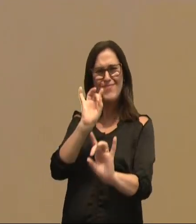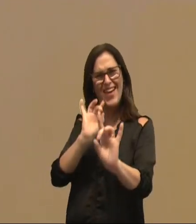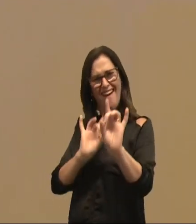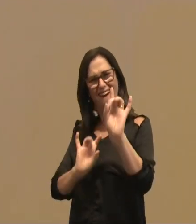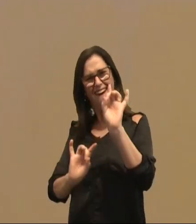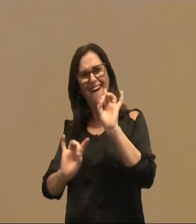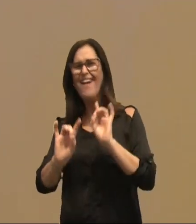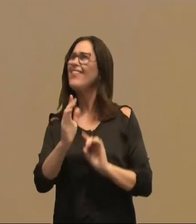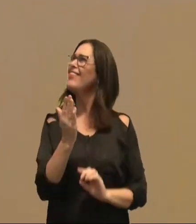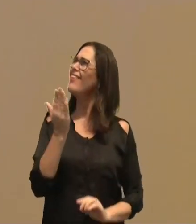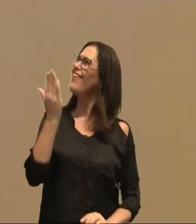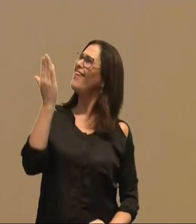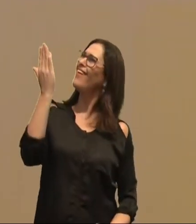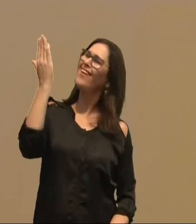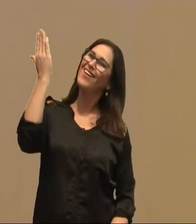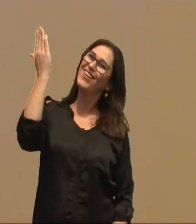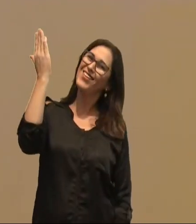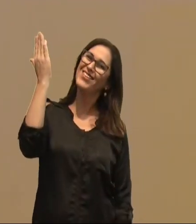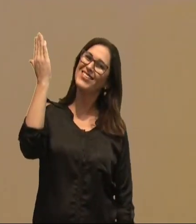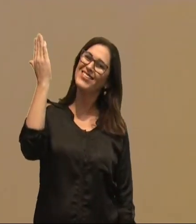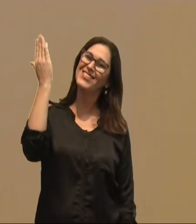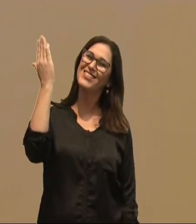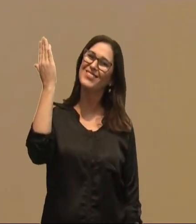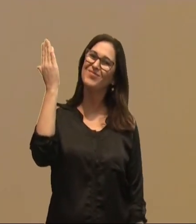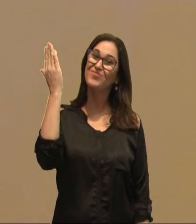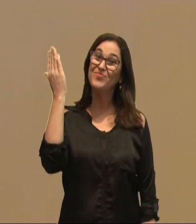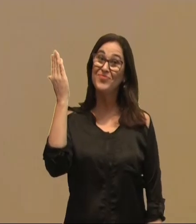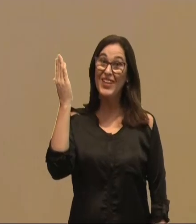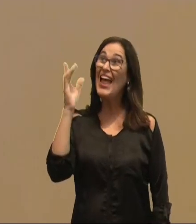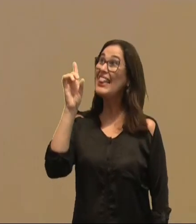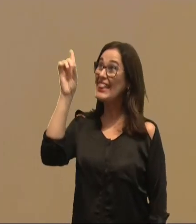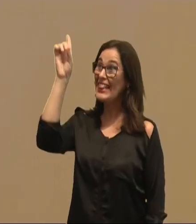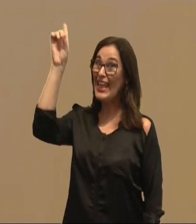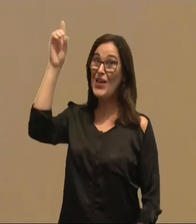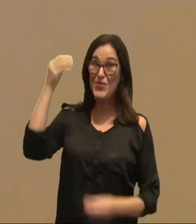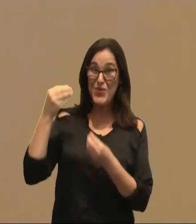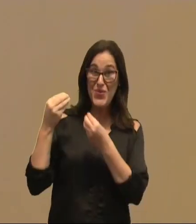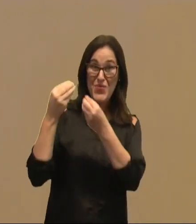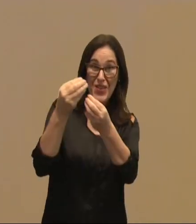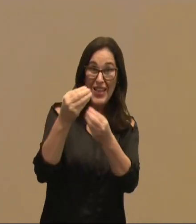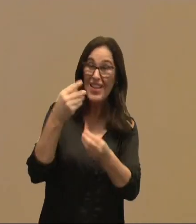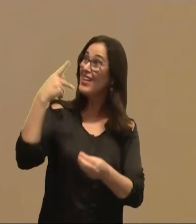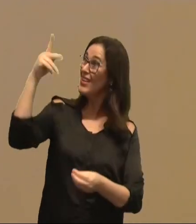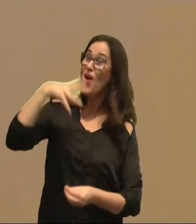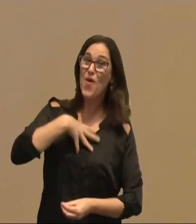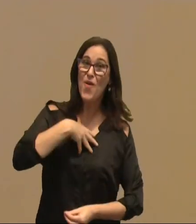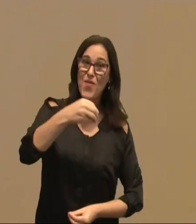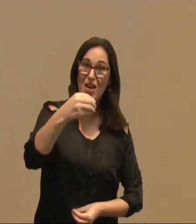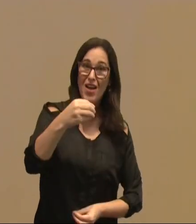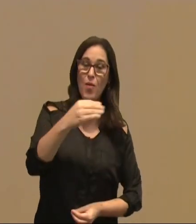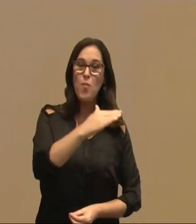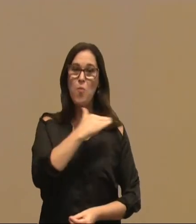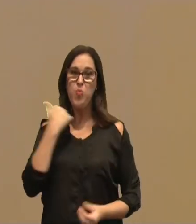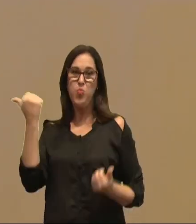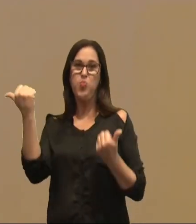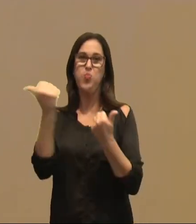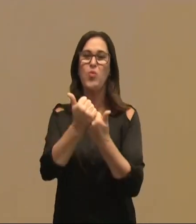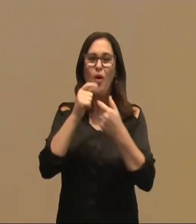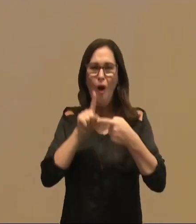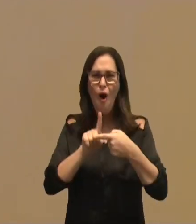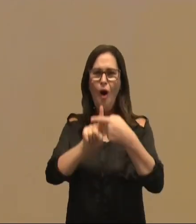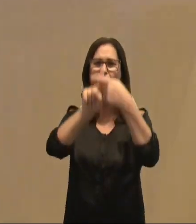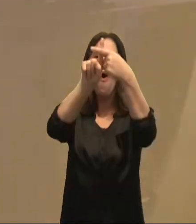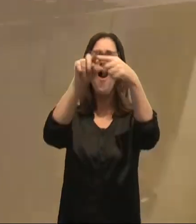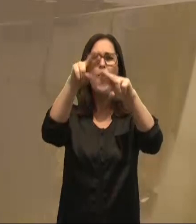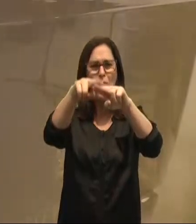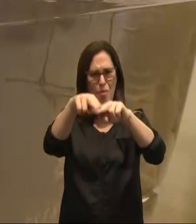preciosos para Deus, que Ele deu o seu Filho para morrer na cruz